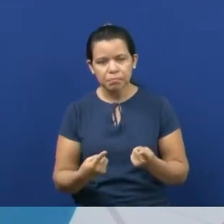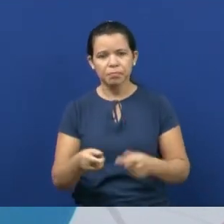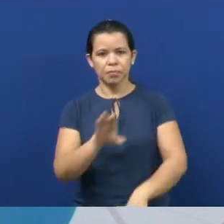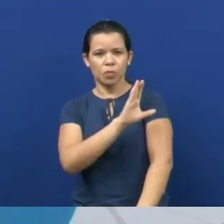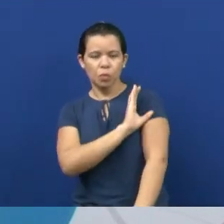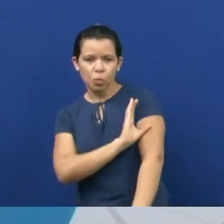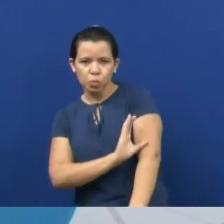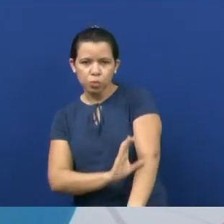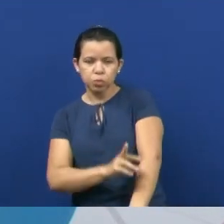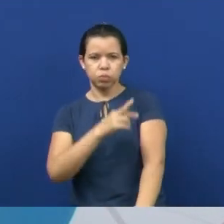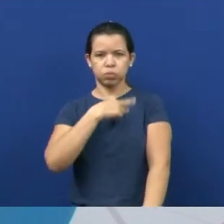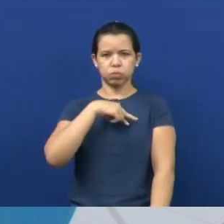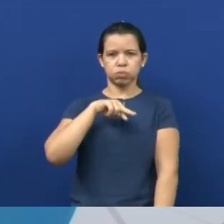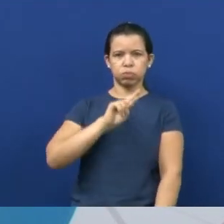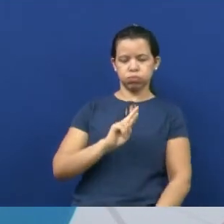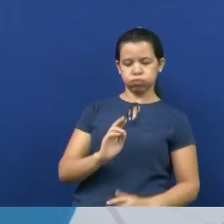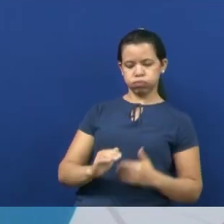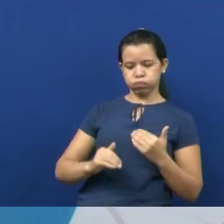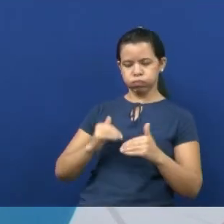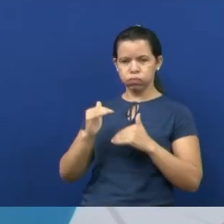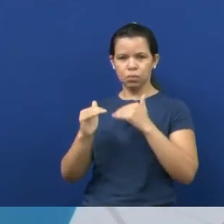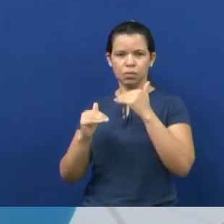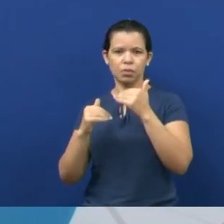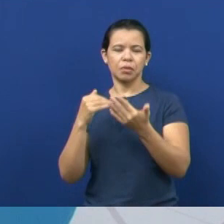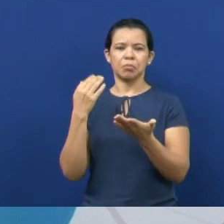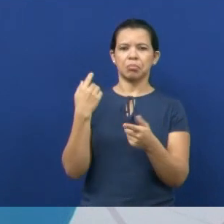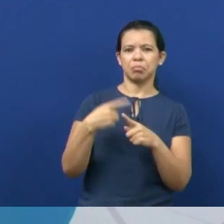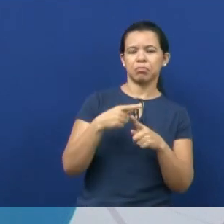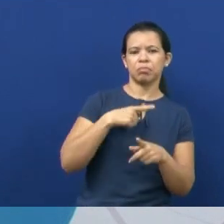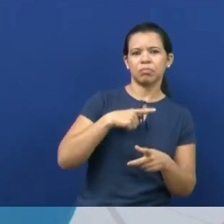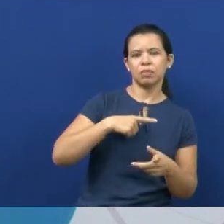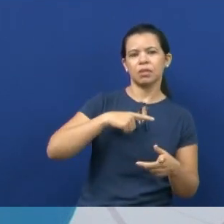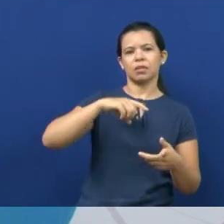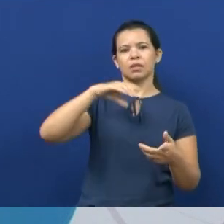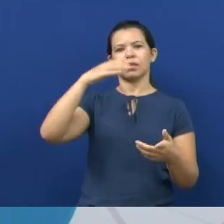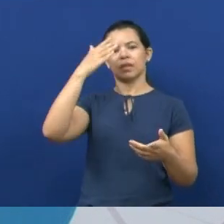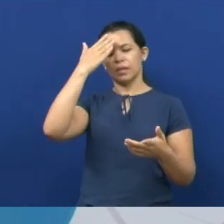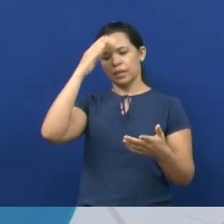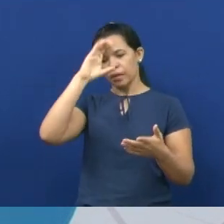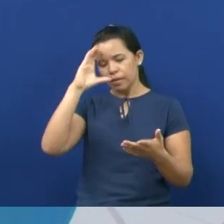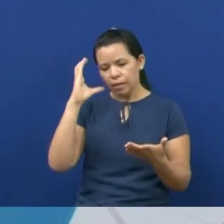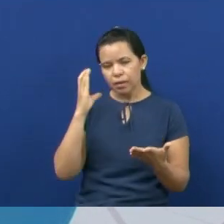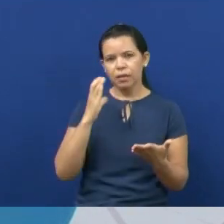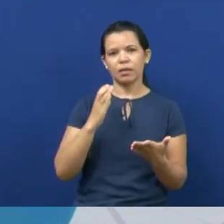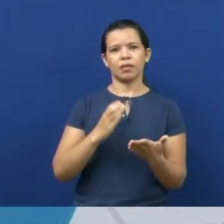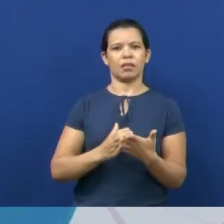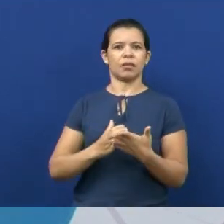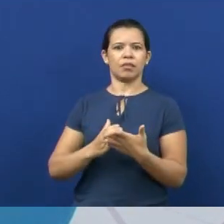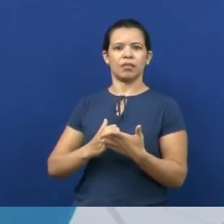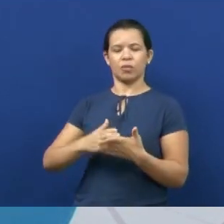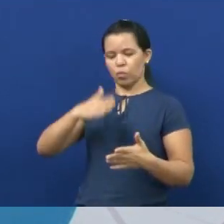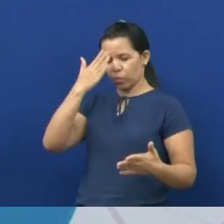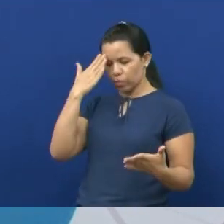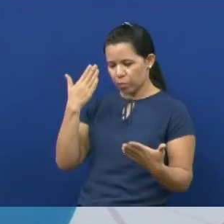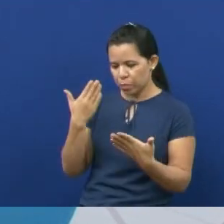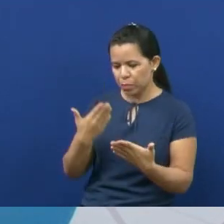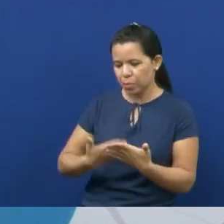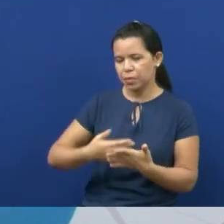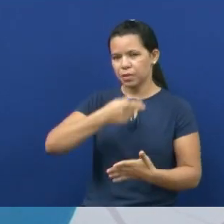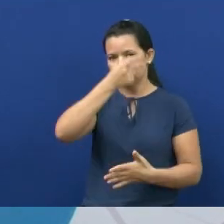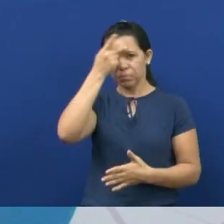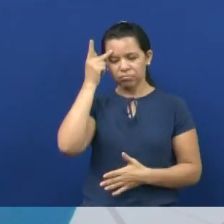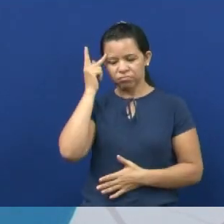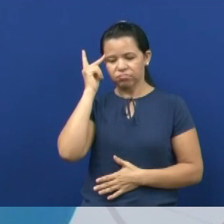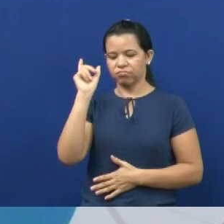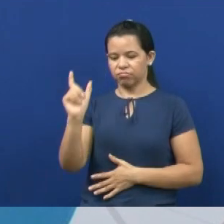existir, é justamente a crença, é justamente o credo, a confiança que as pessoas dão nesses